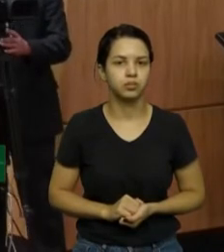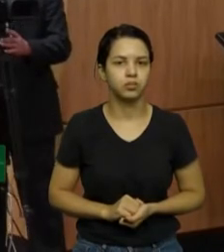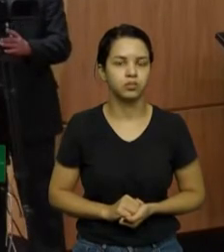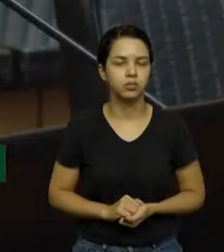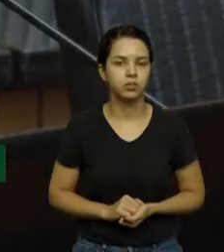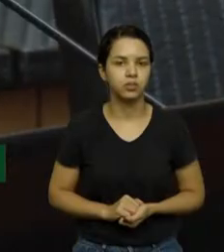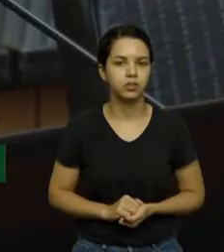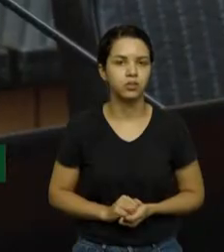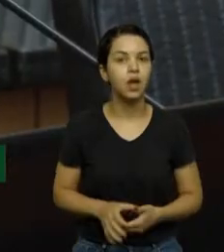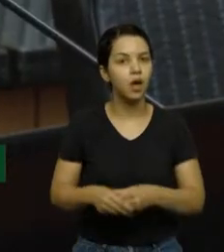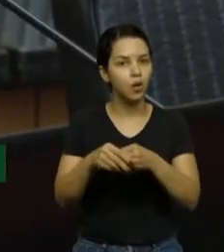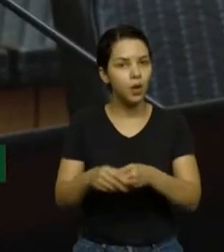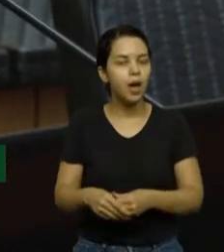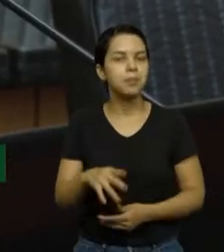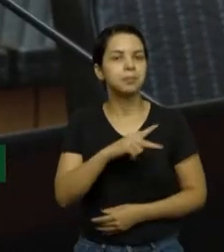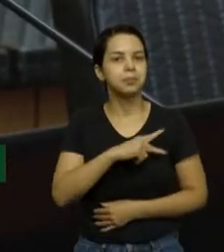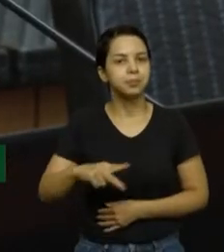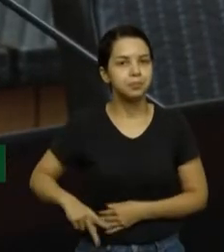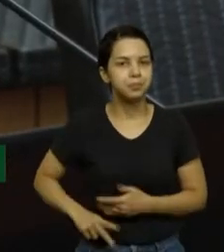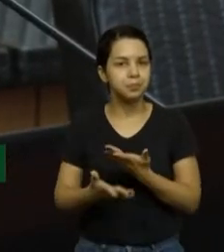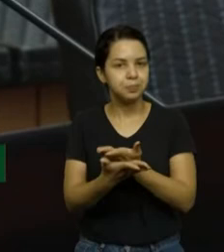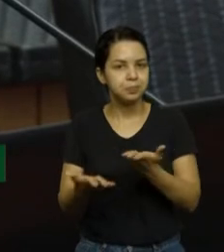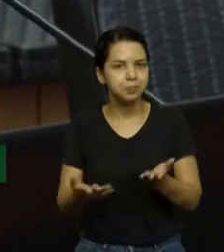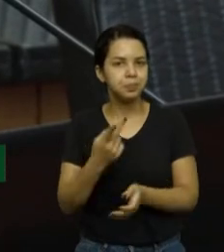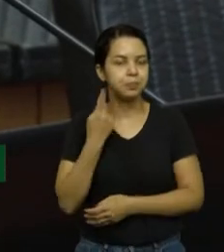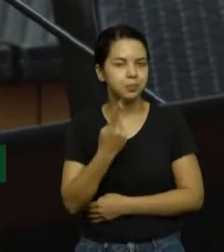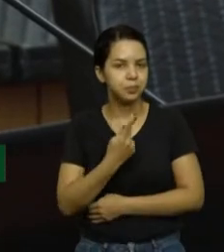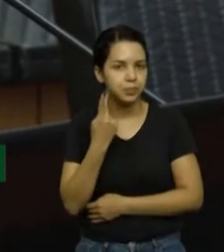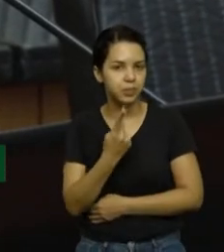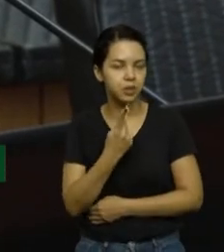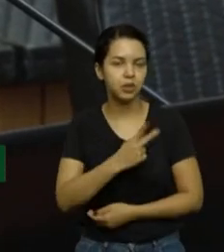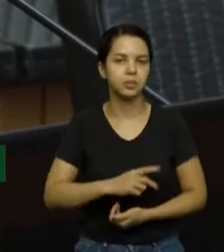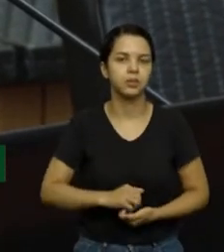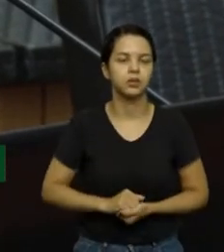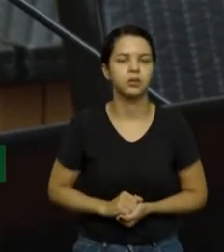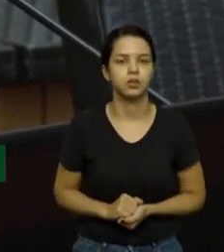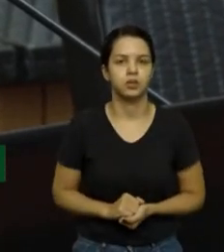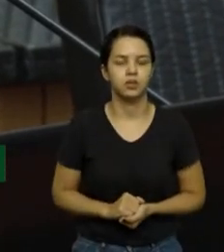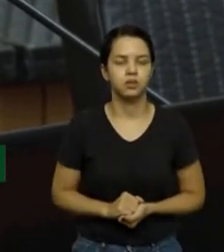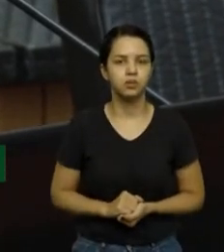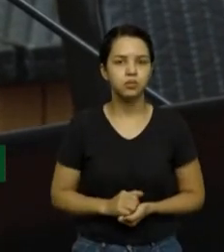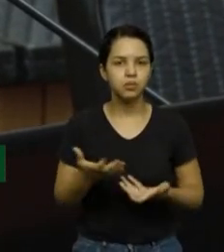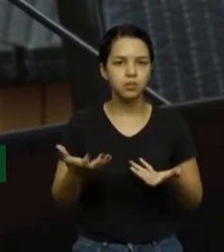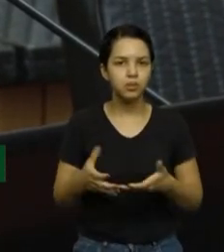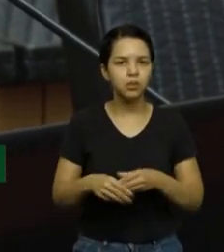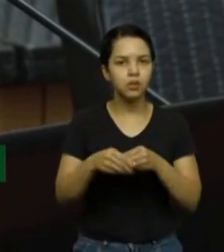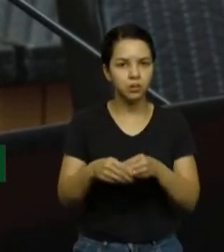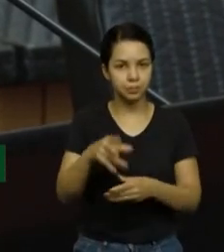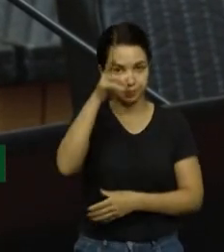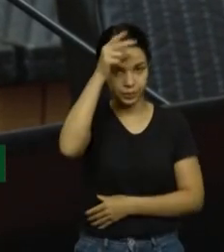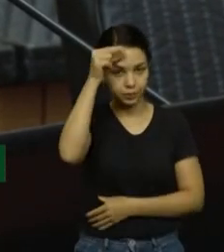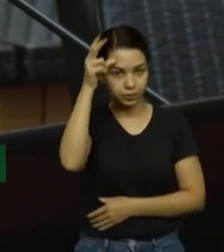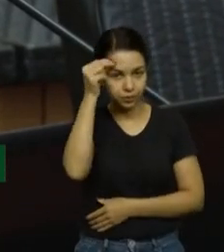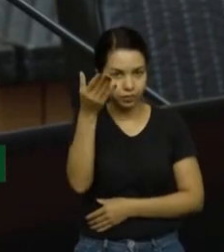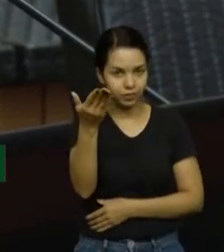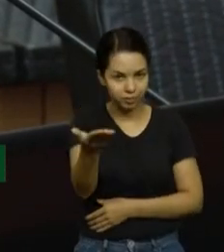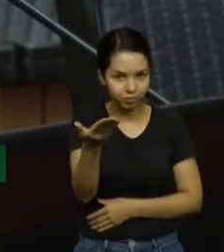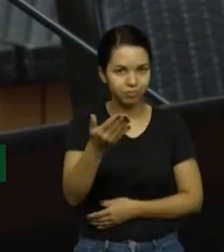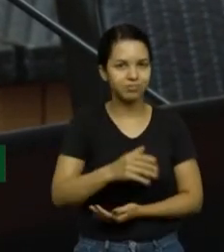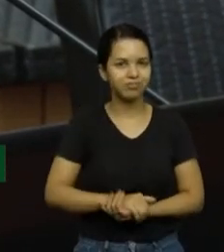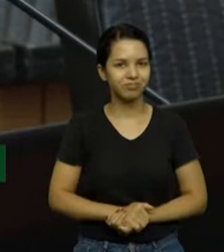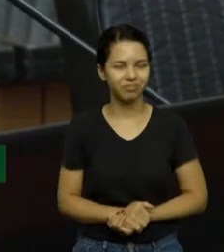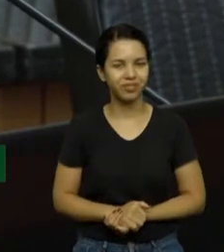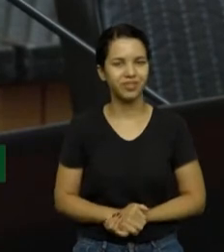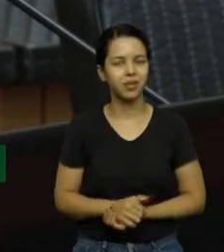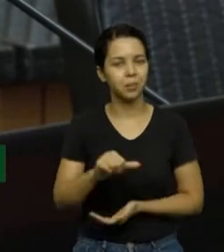Saudando o senhor presidente, senhores parlamentares, quero saudar nosso prefeito Dili, a primeira-dama que